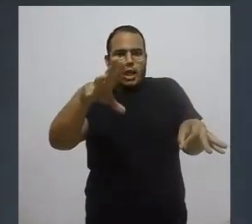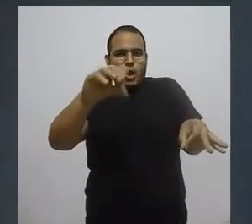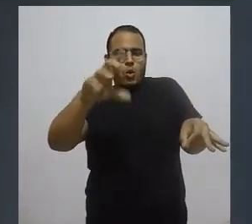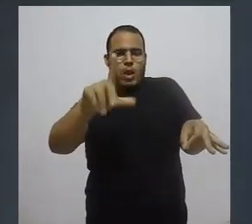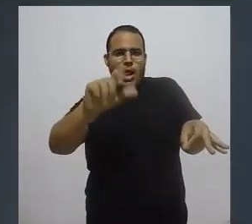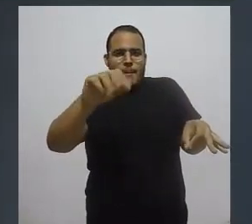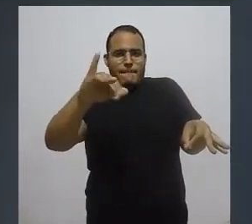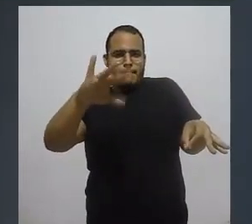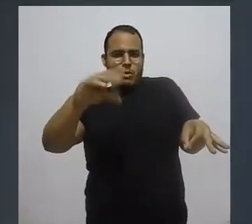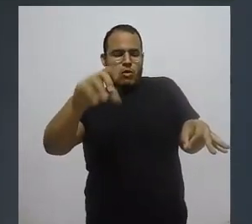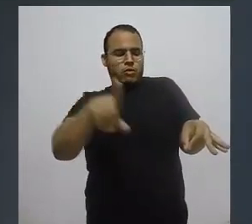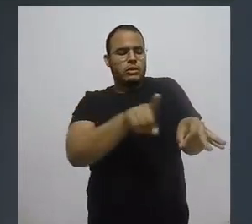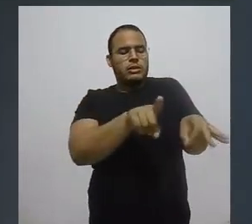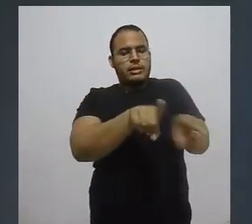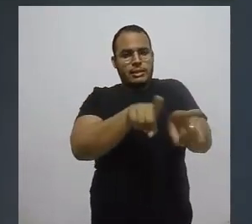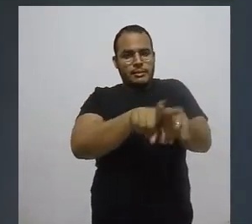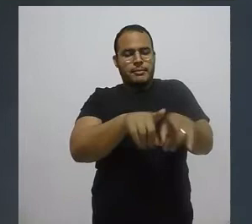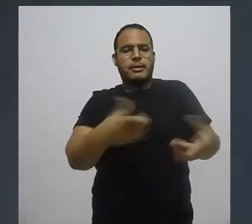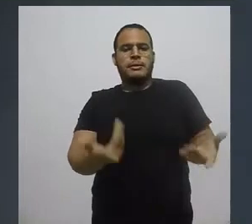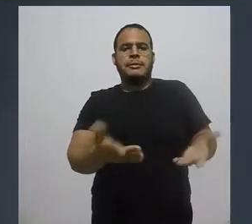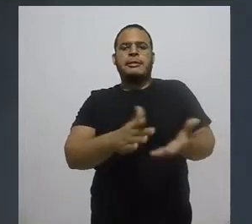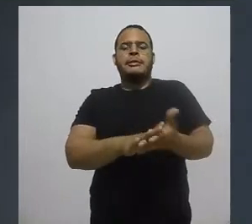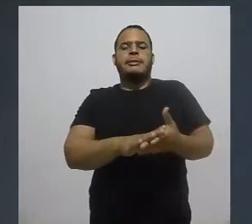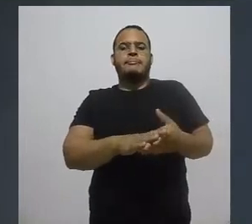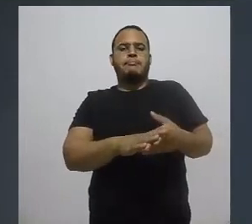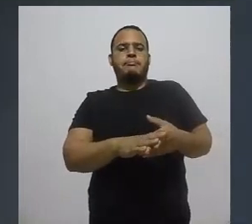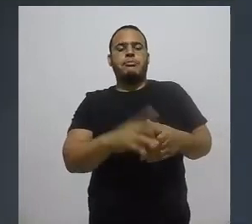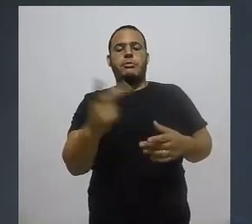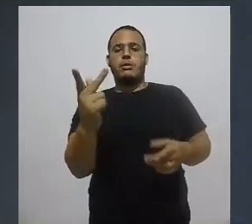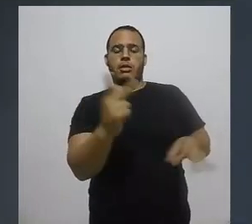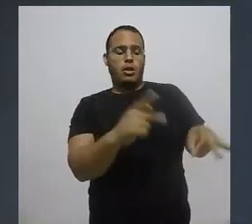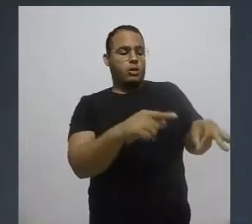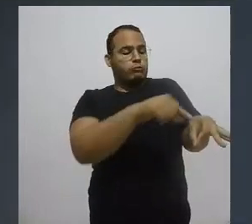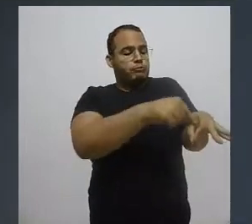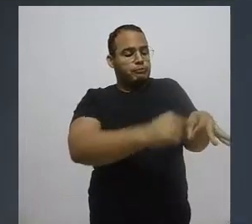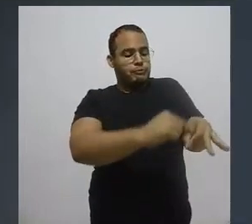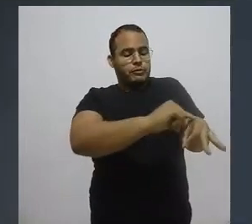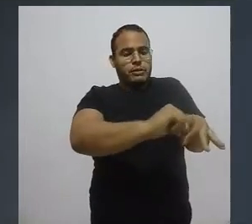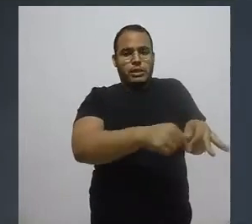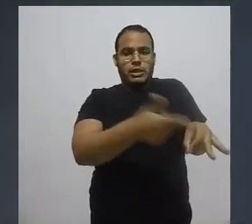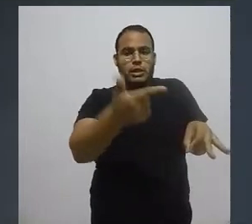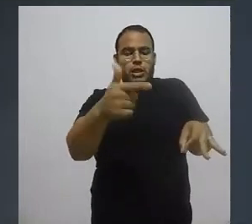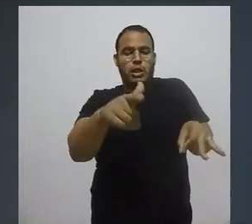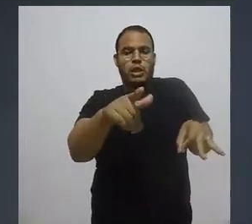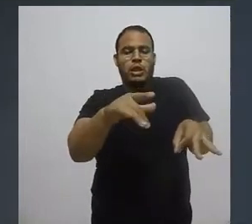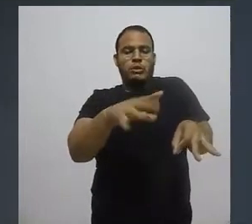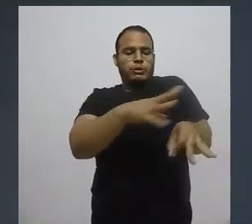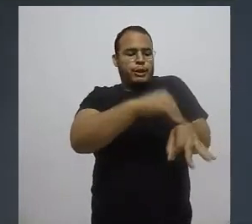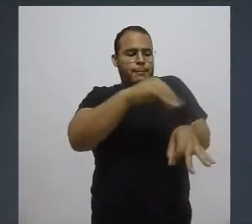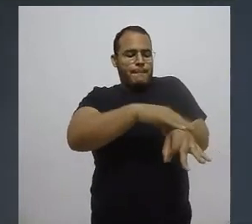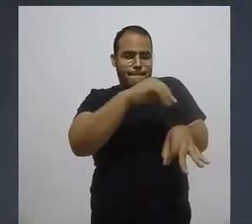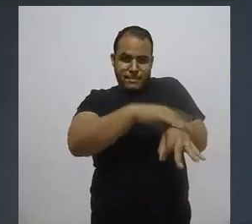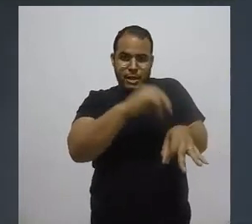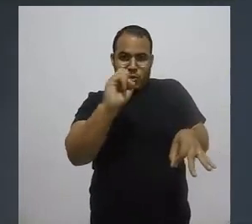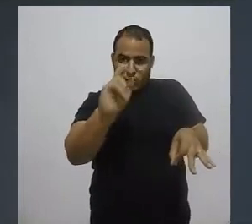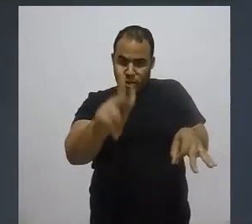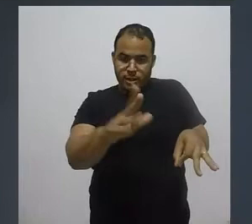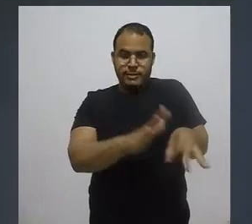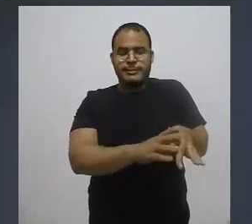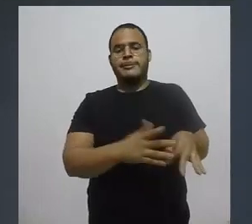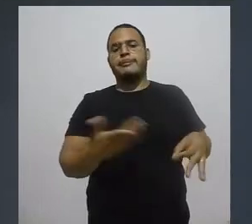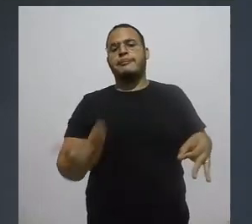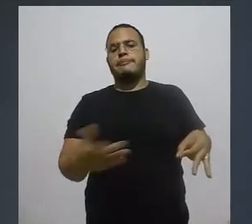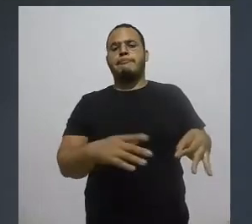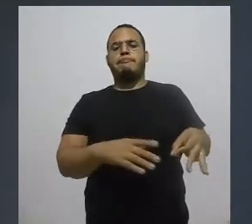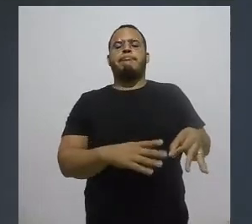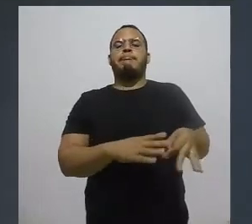2 nomenclaturas estão corretas, certo? São 2 dobras sem pelos. Então, os lábios pequenos não apresentam aí a existência